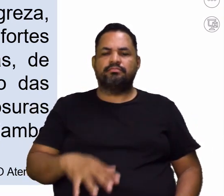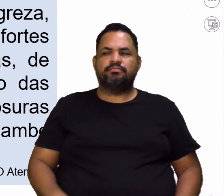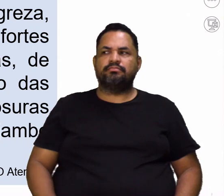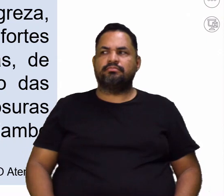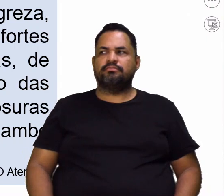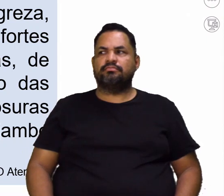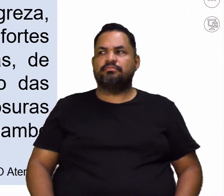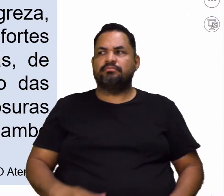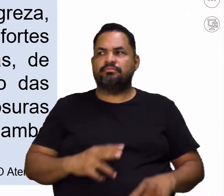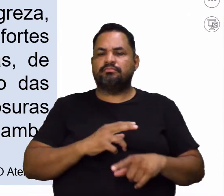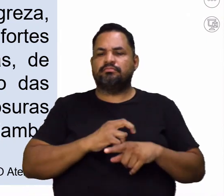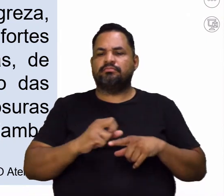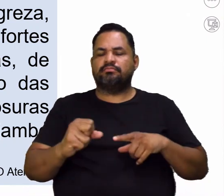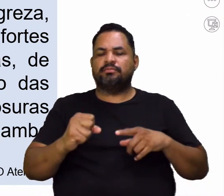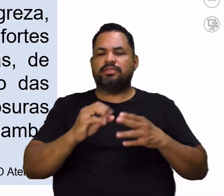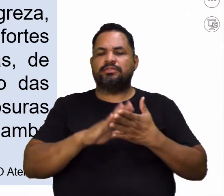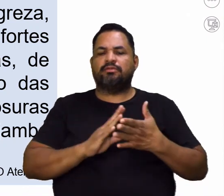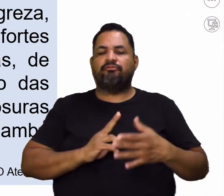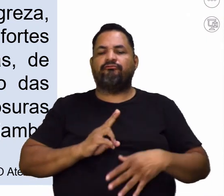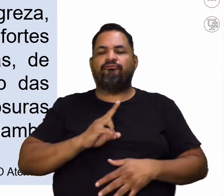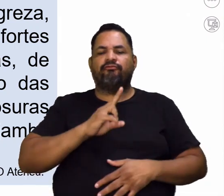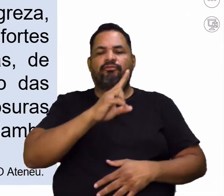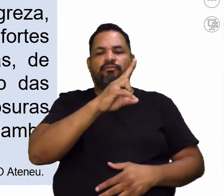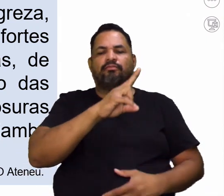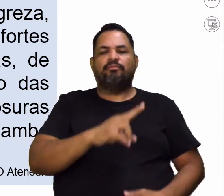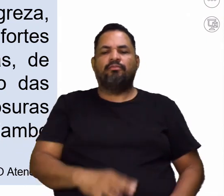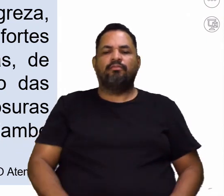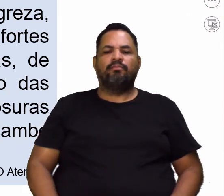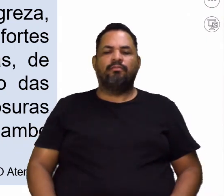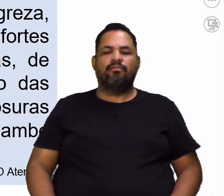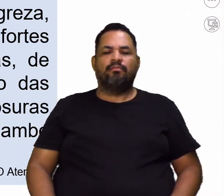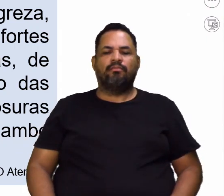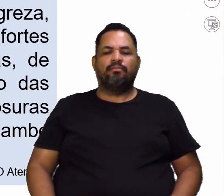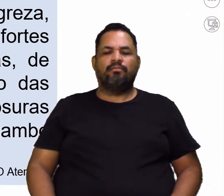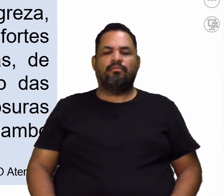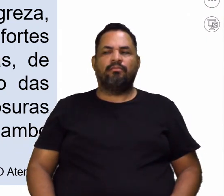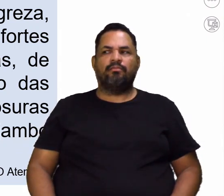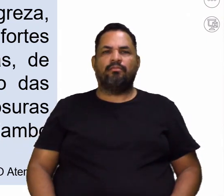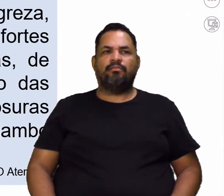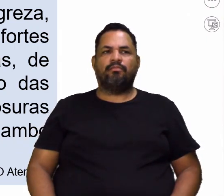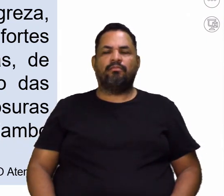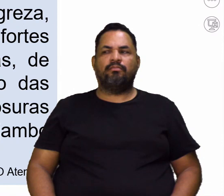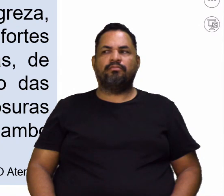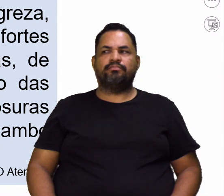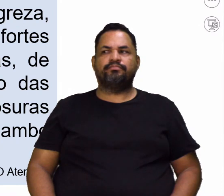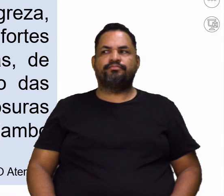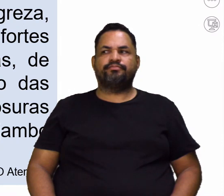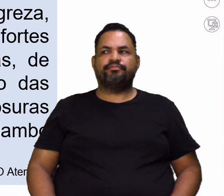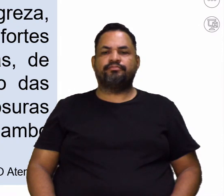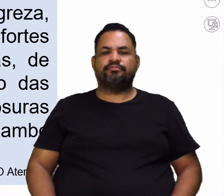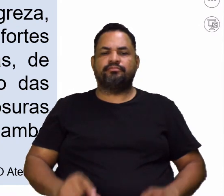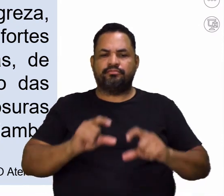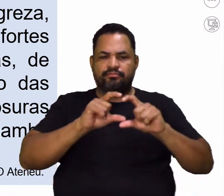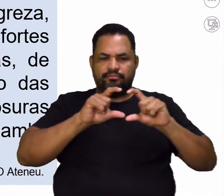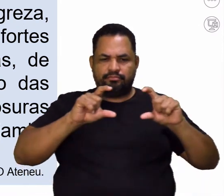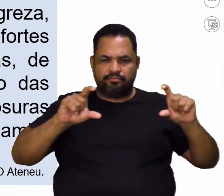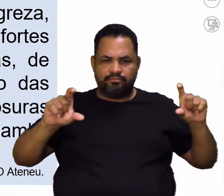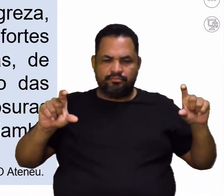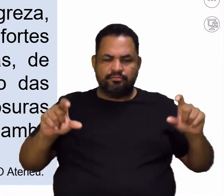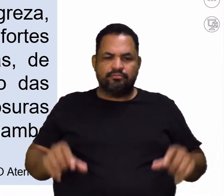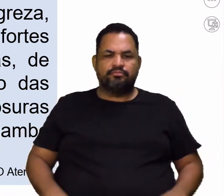é o que mais forte entendeu então vamos ver aqui o trechinho